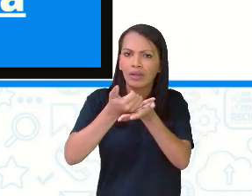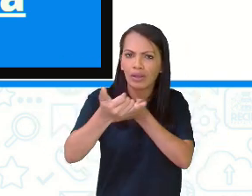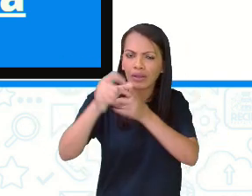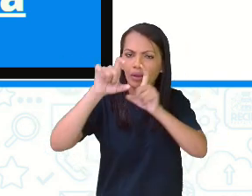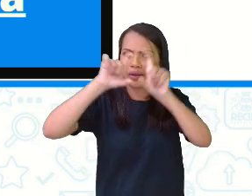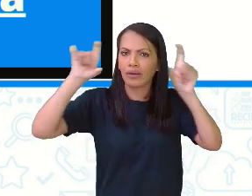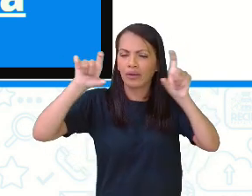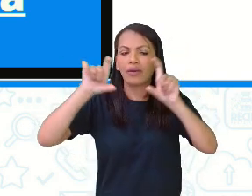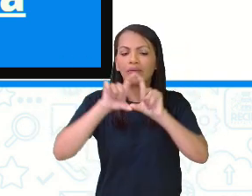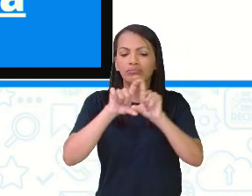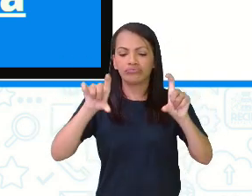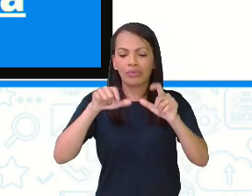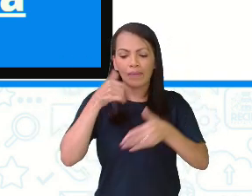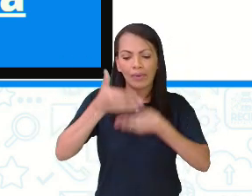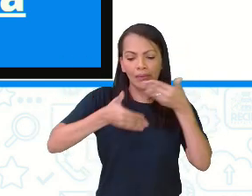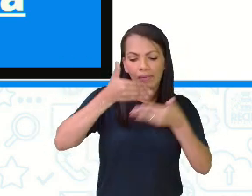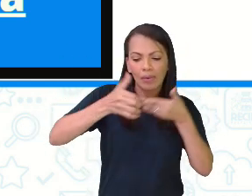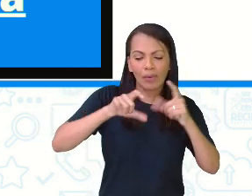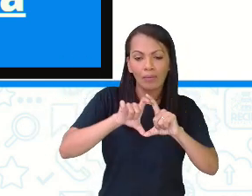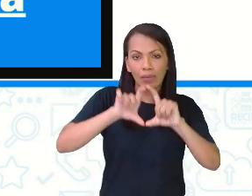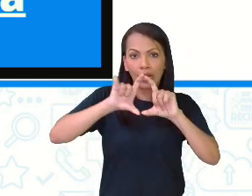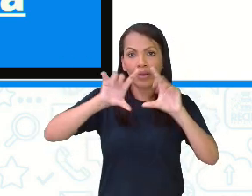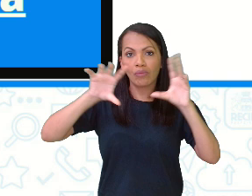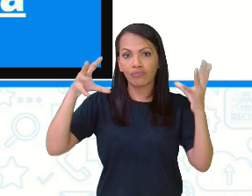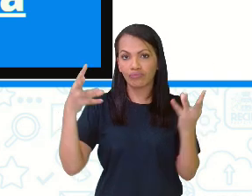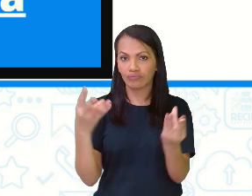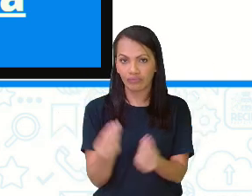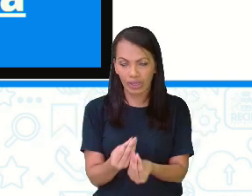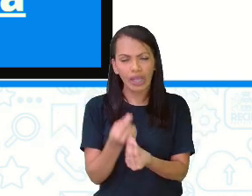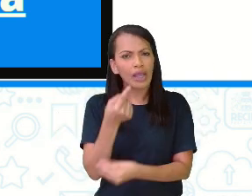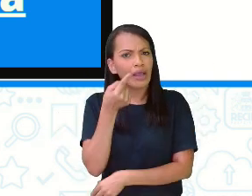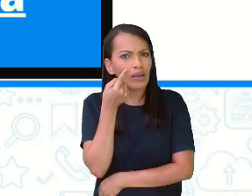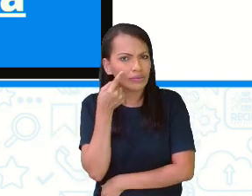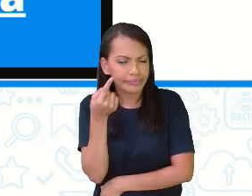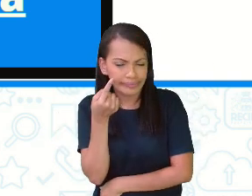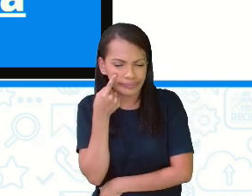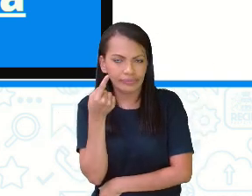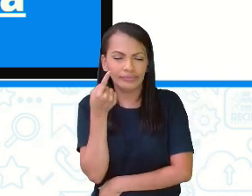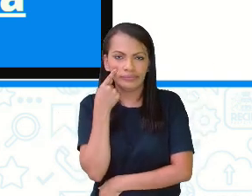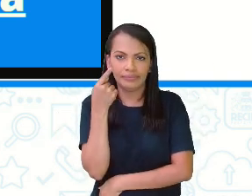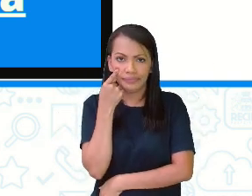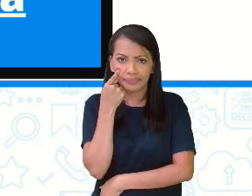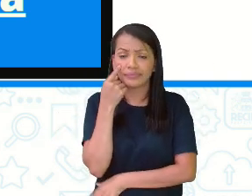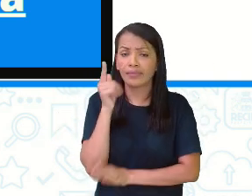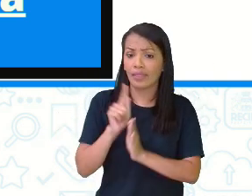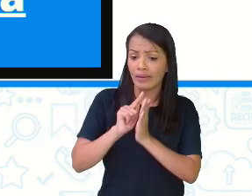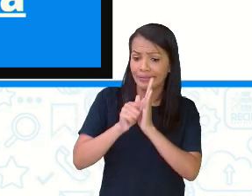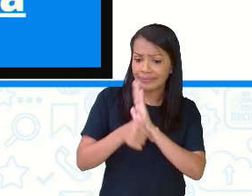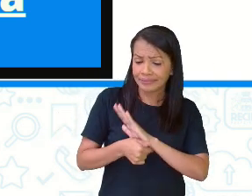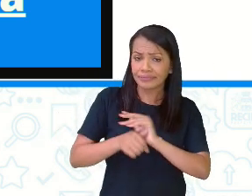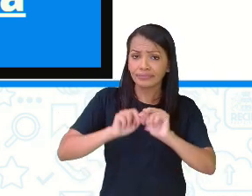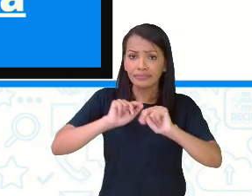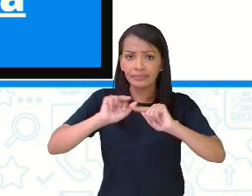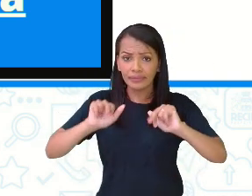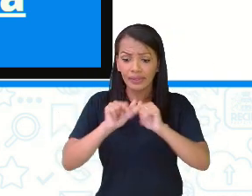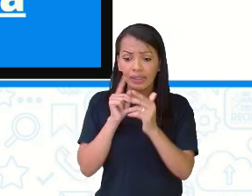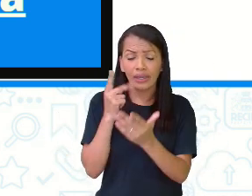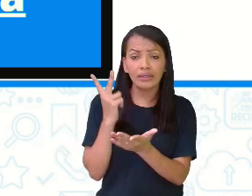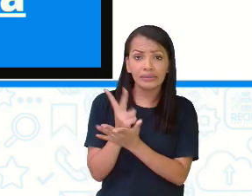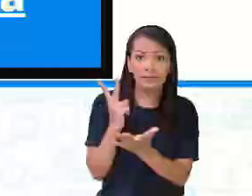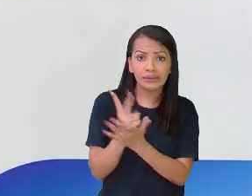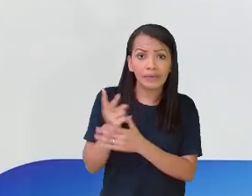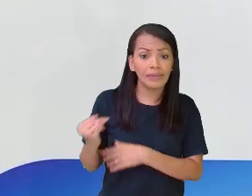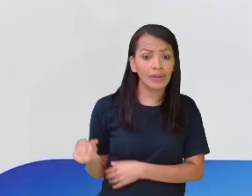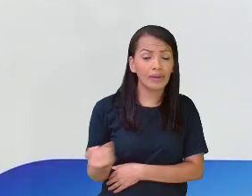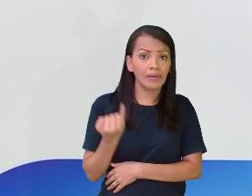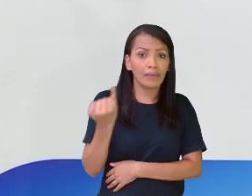uma conclusão. Observem que sempre quando eu estou falando de gêneros textuais variados, a gente já voltou sempre à